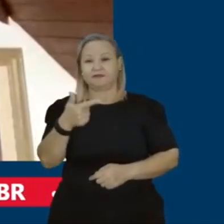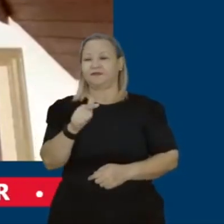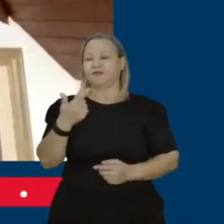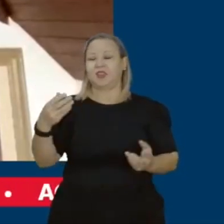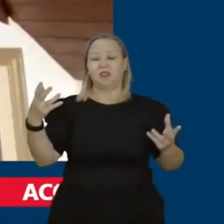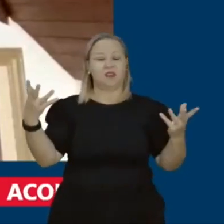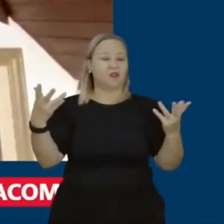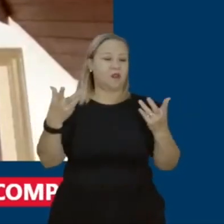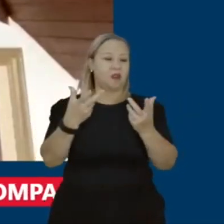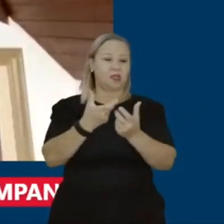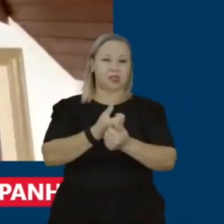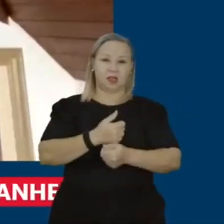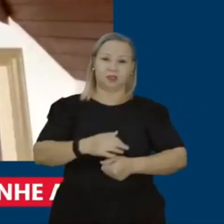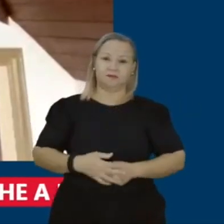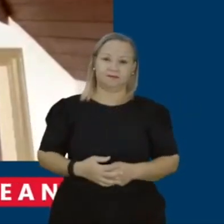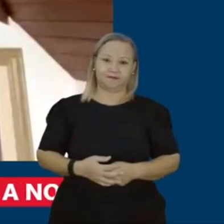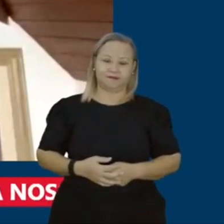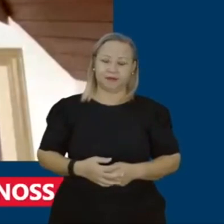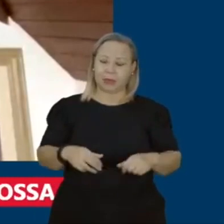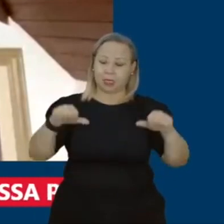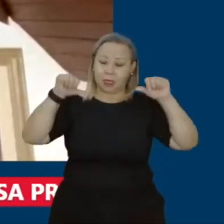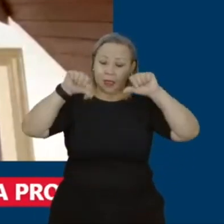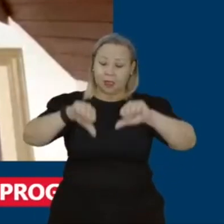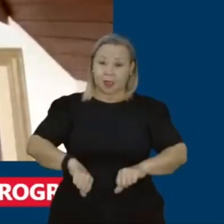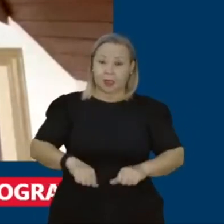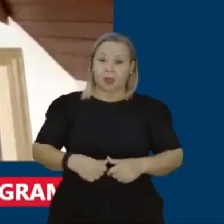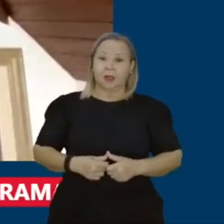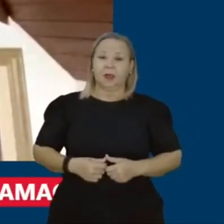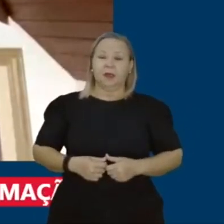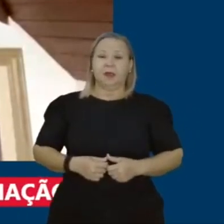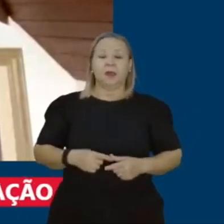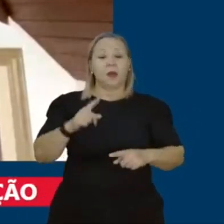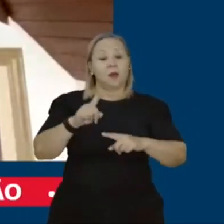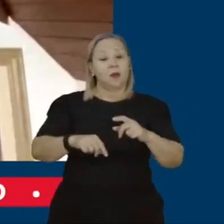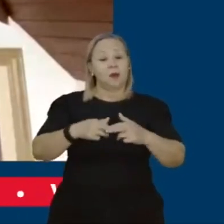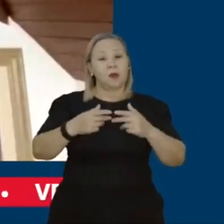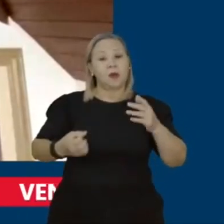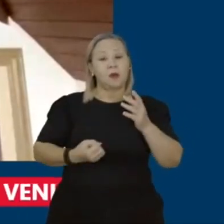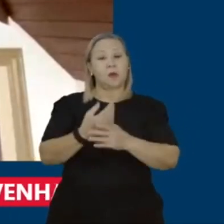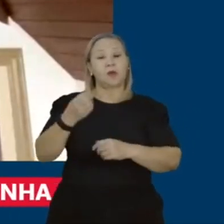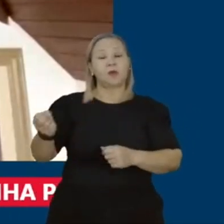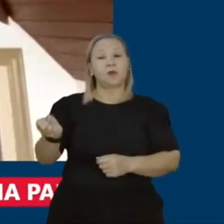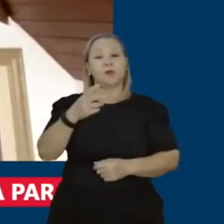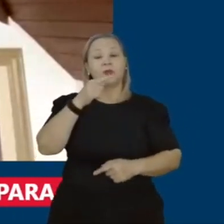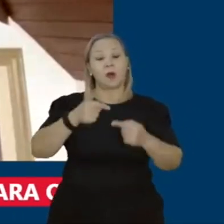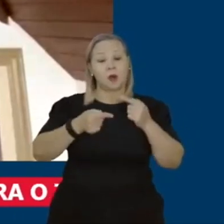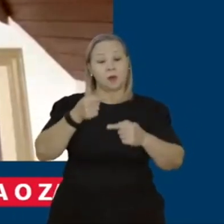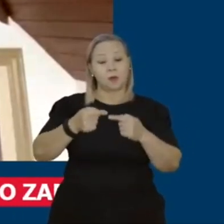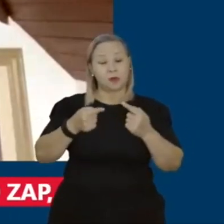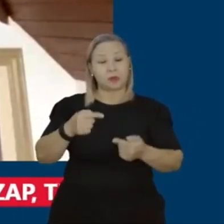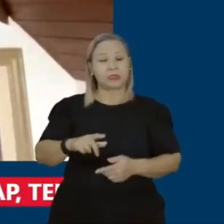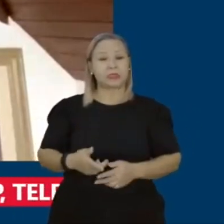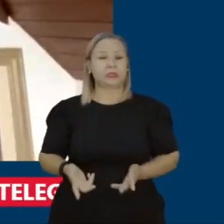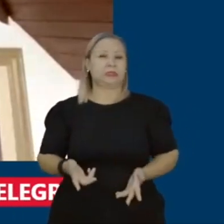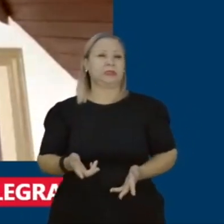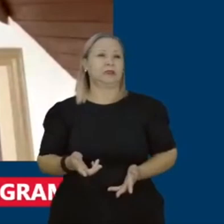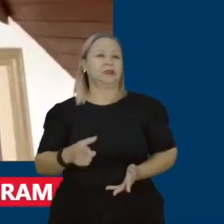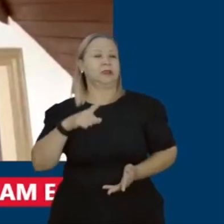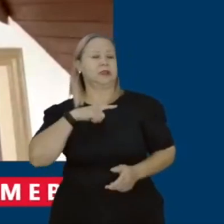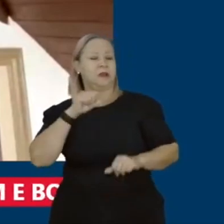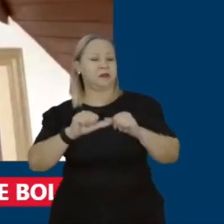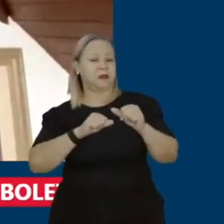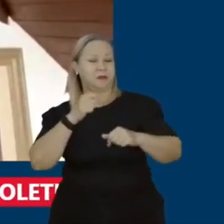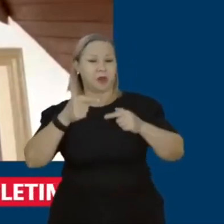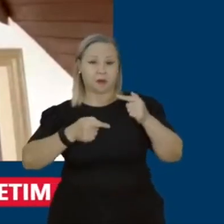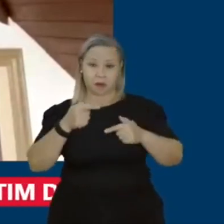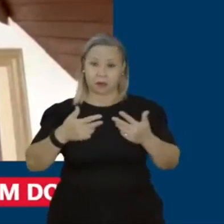desqualificados. É um troço terrível. E foi produto da nova política. É o que eles dizem, não, nós temos que mudar a política.